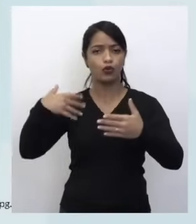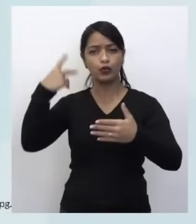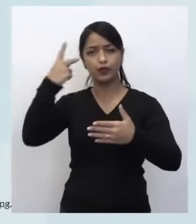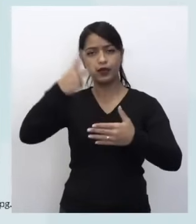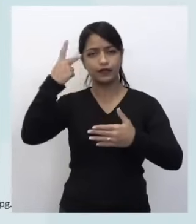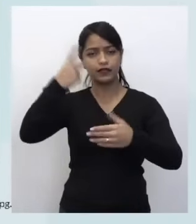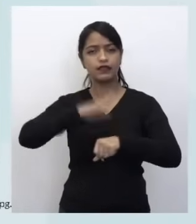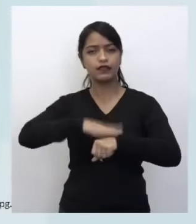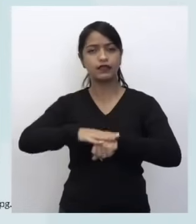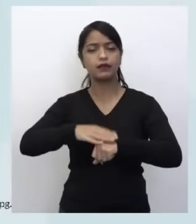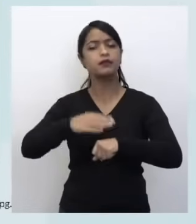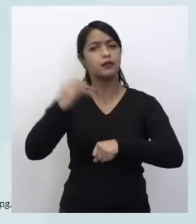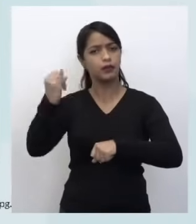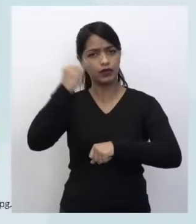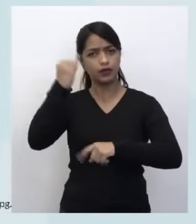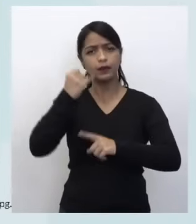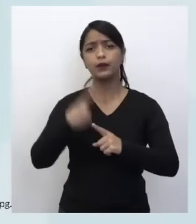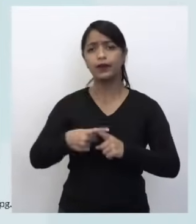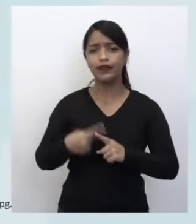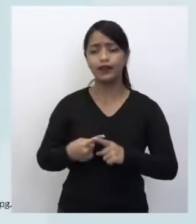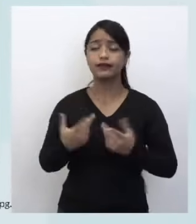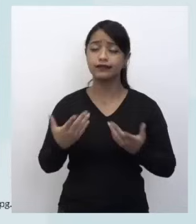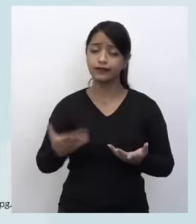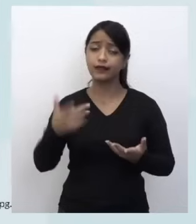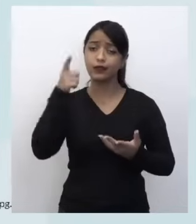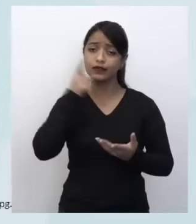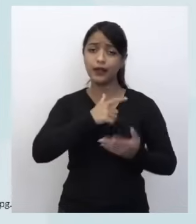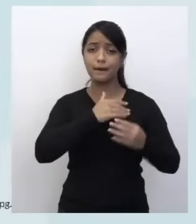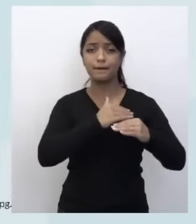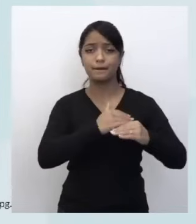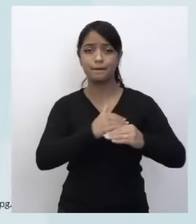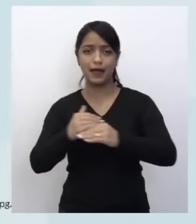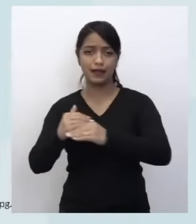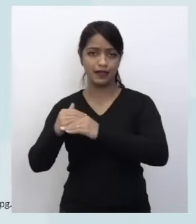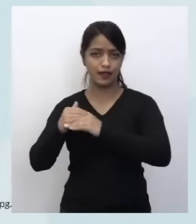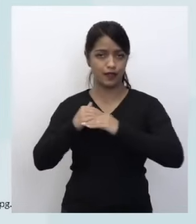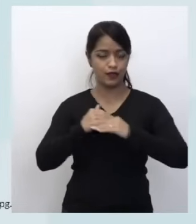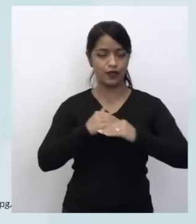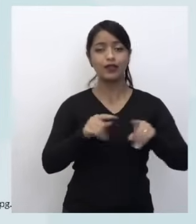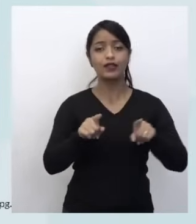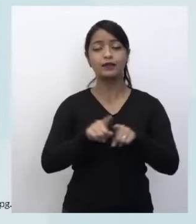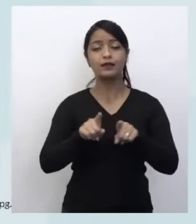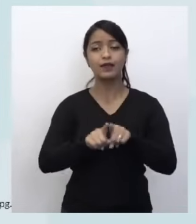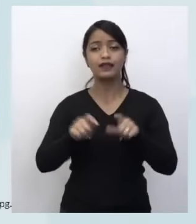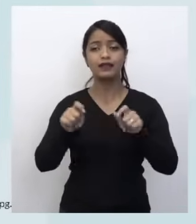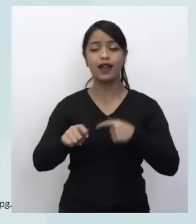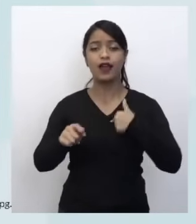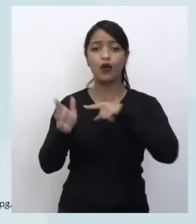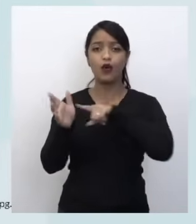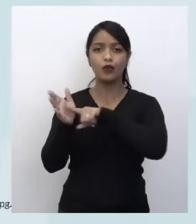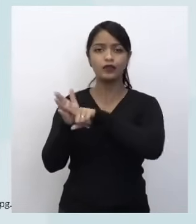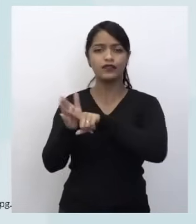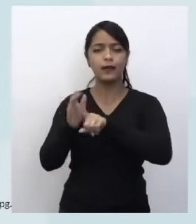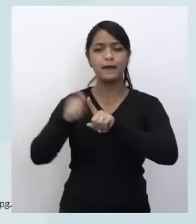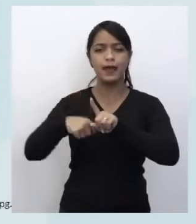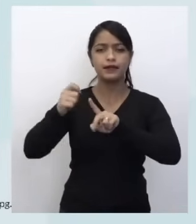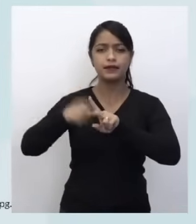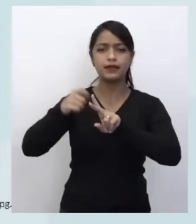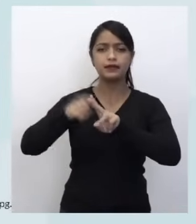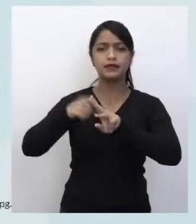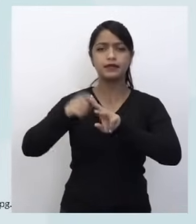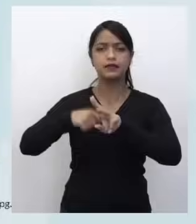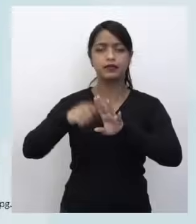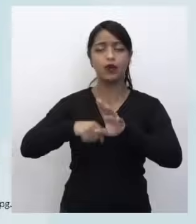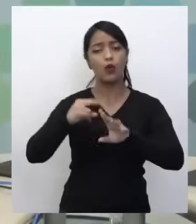justamente porque a gente consegue ter um padrão, né, consegue observar aí numa escala de meses